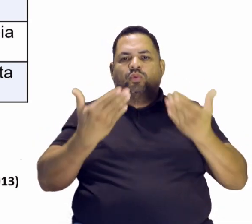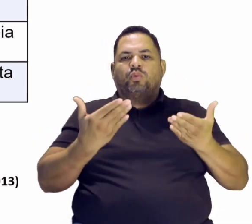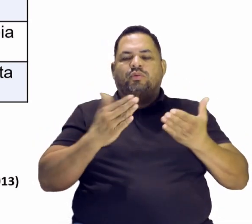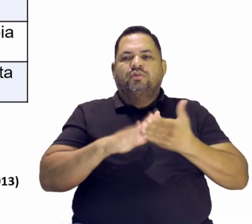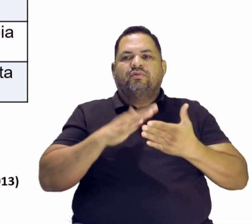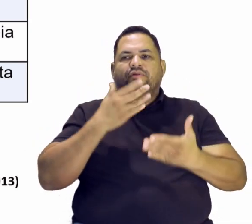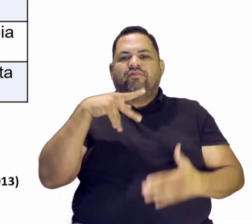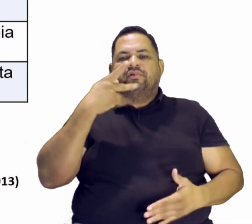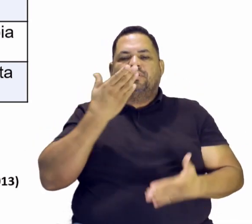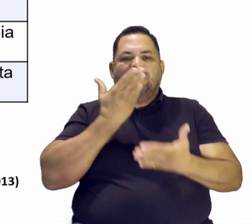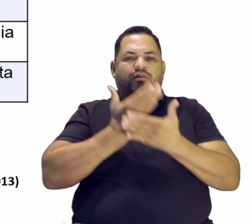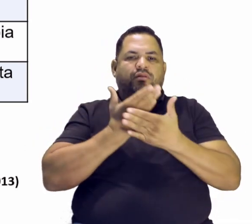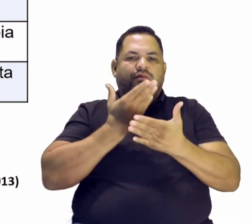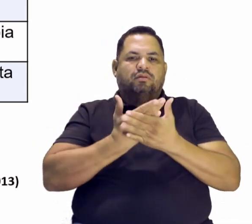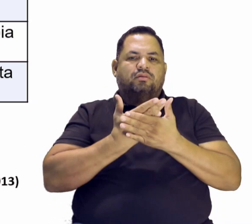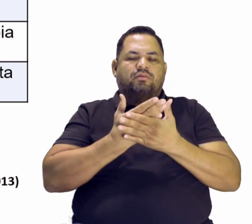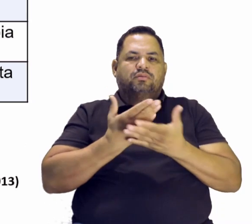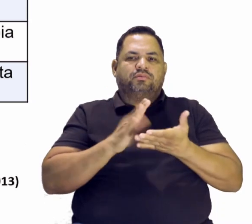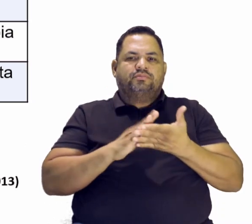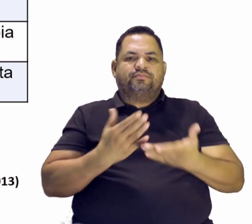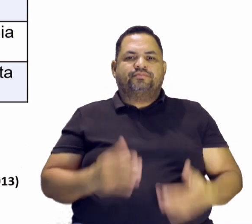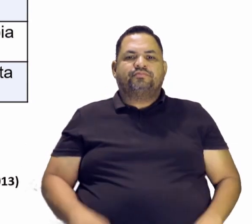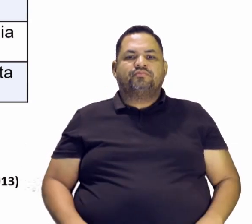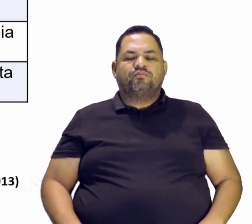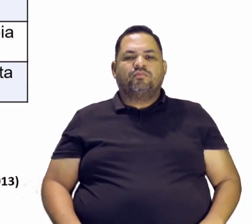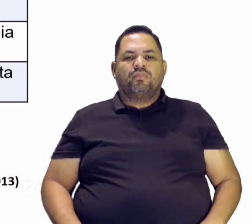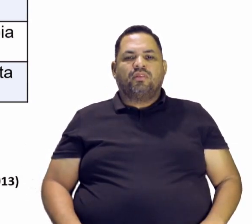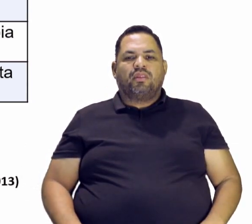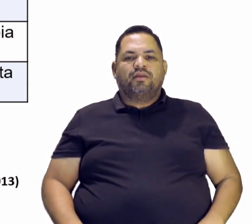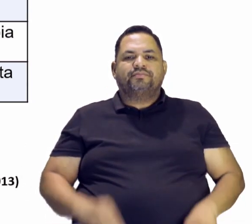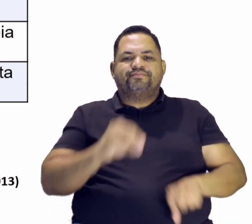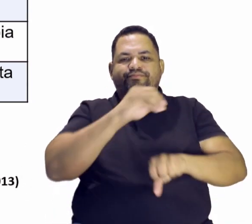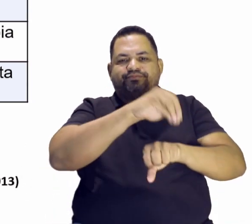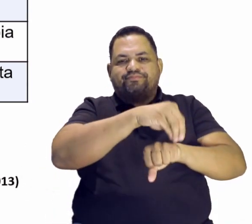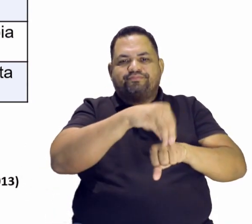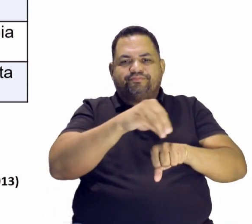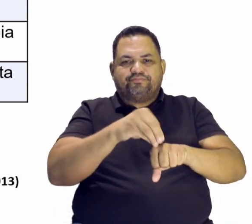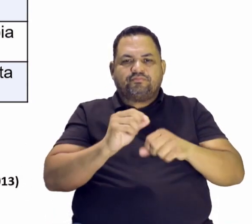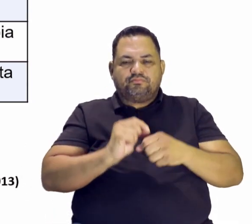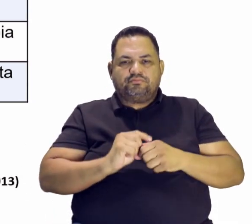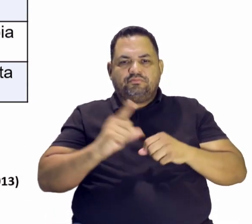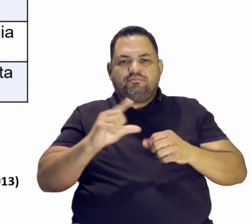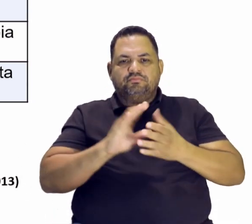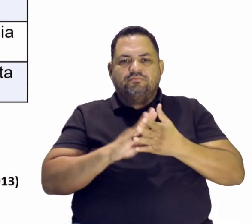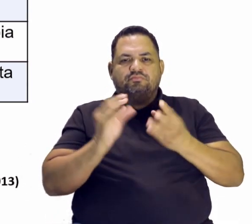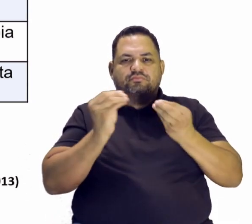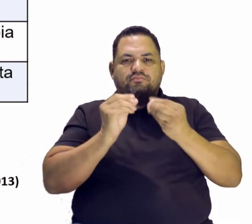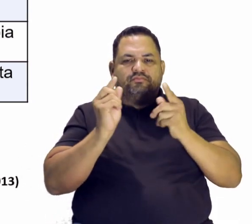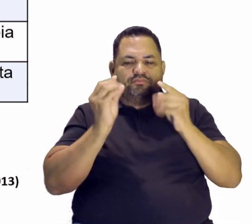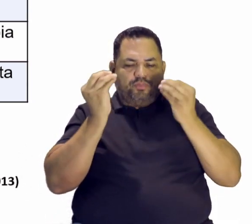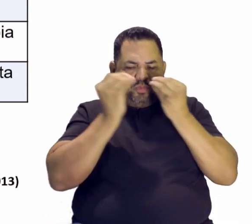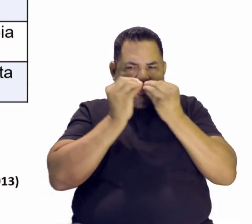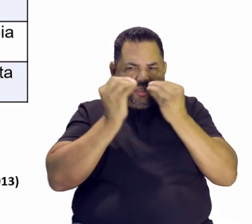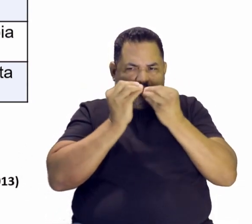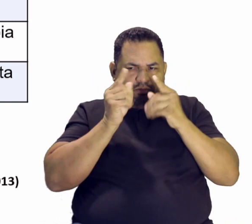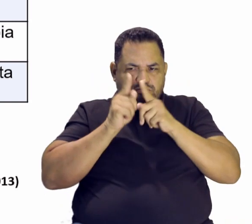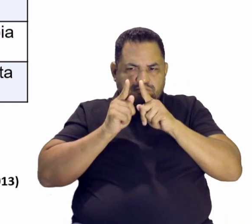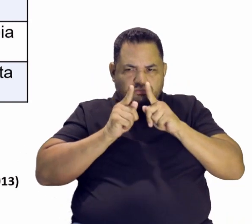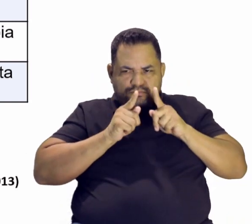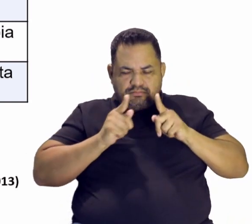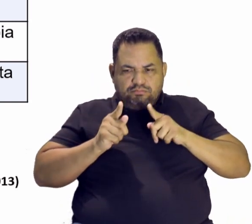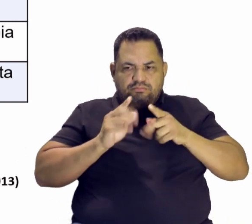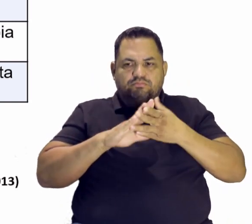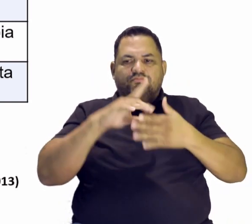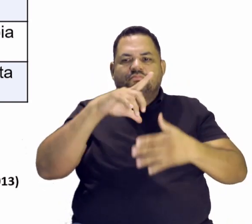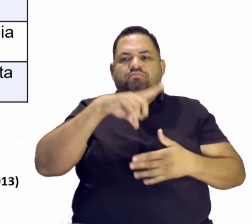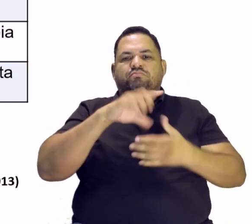aí sobre os macronutrientes, então eu tenho aí a ação das micromoléculas aí que a gente vai utilizar, vão ser